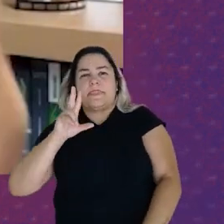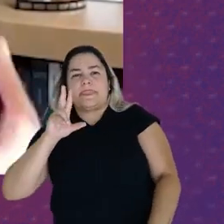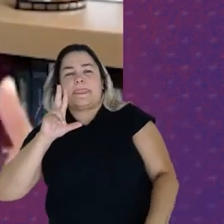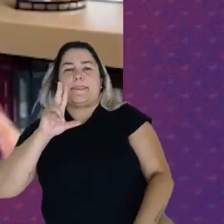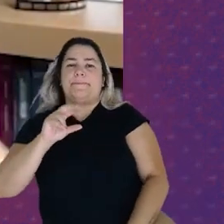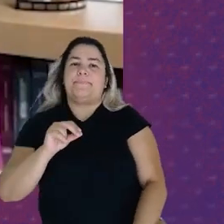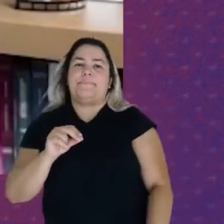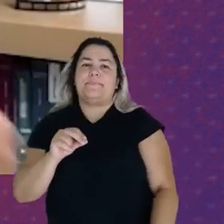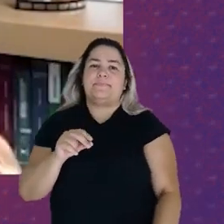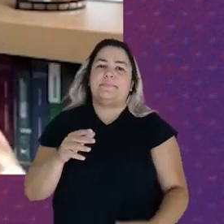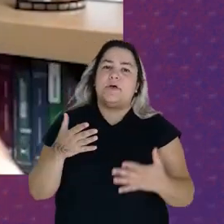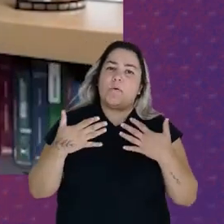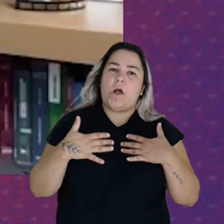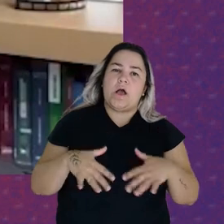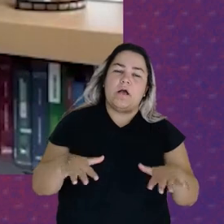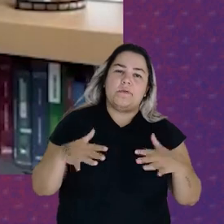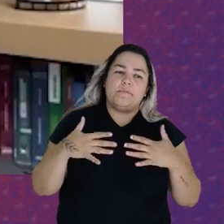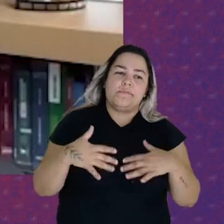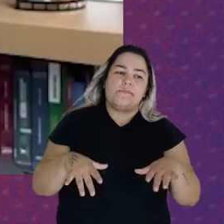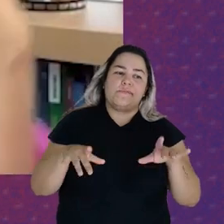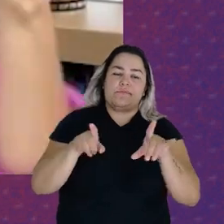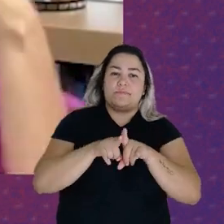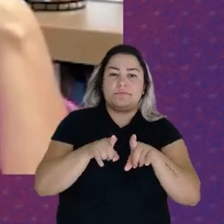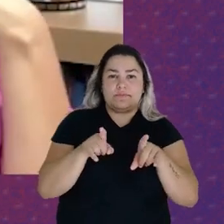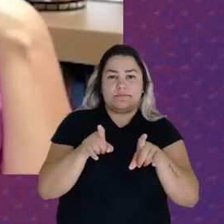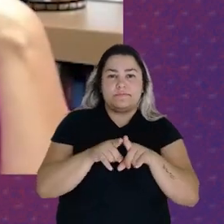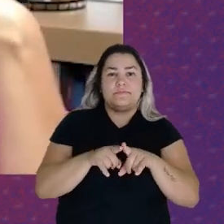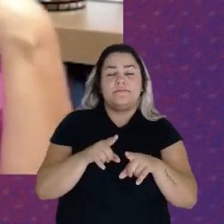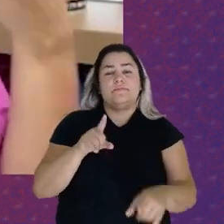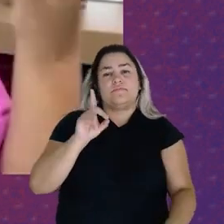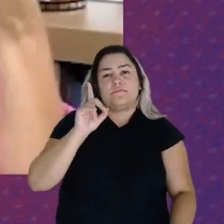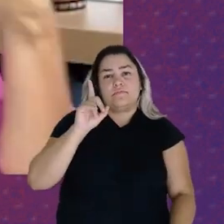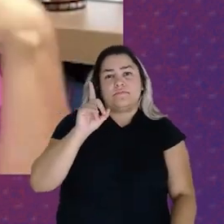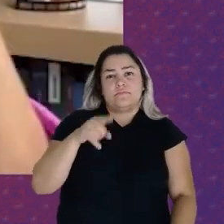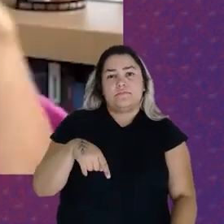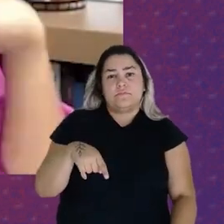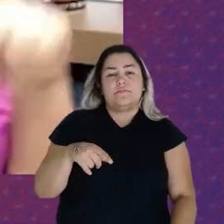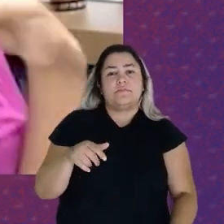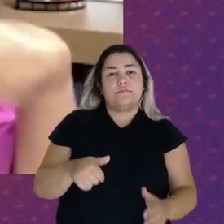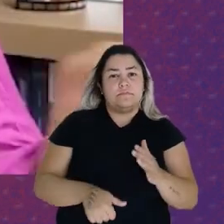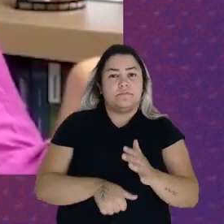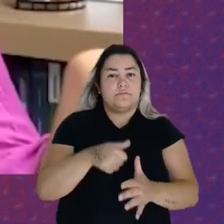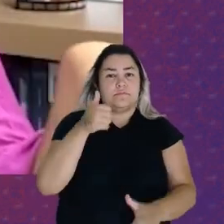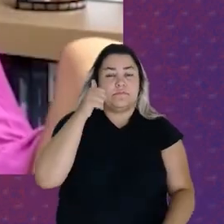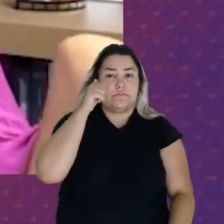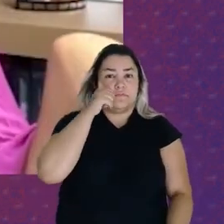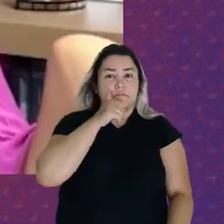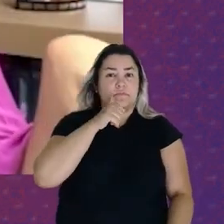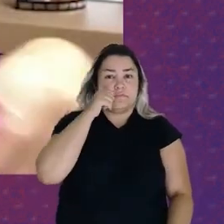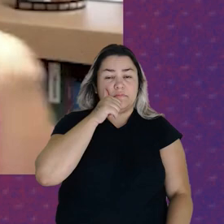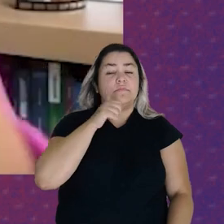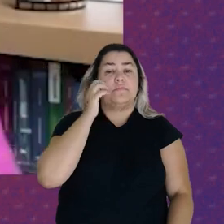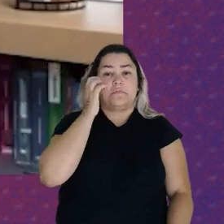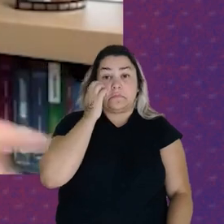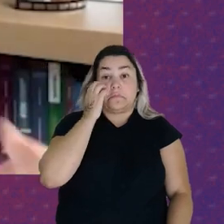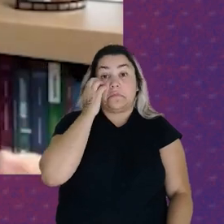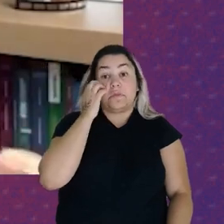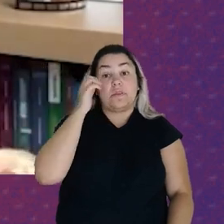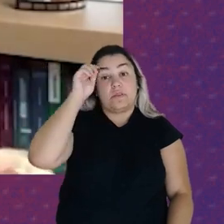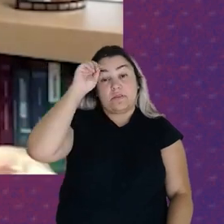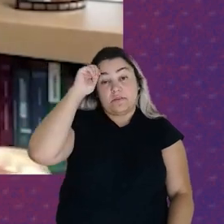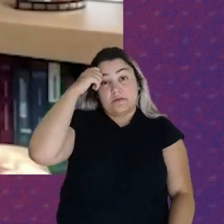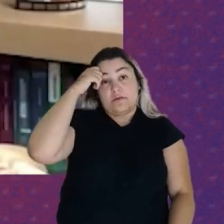tão tranquilo, aceitável, que eu seja a primeira mulher autodeclarada negra na